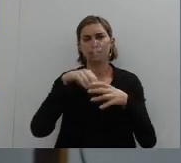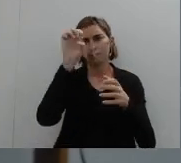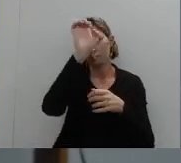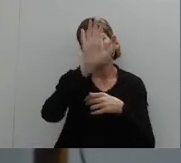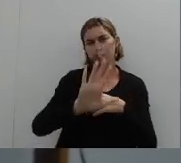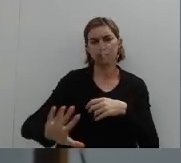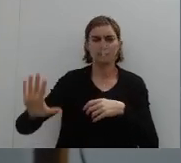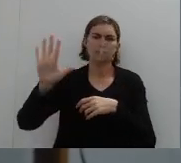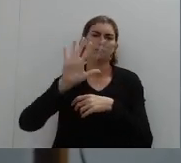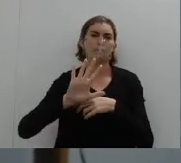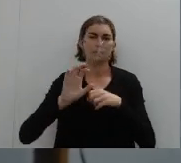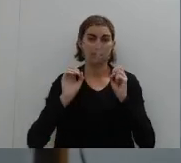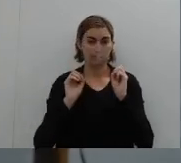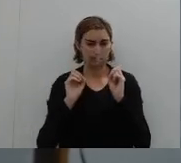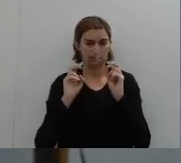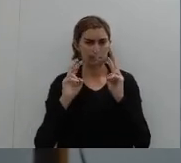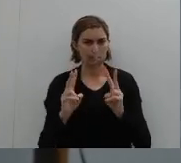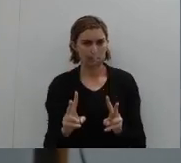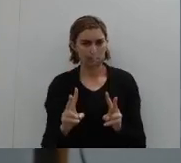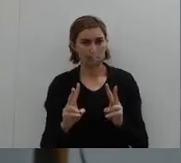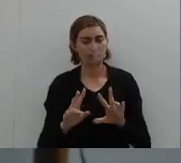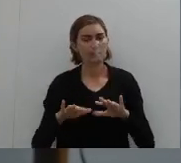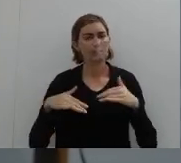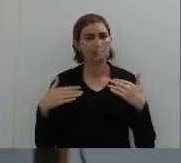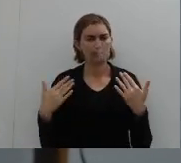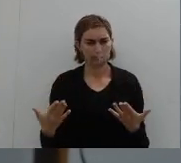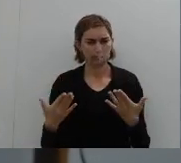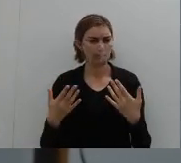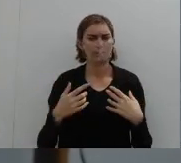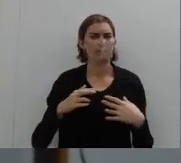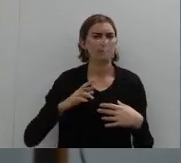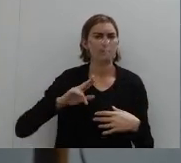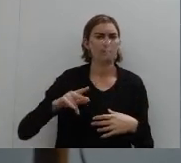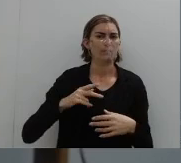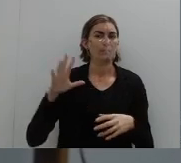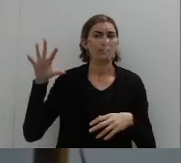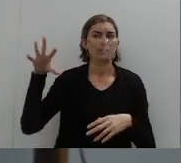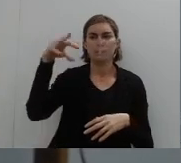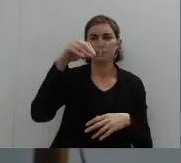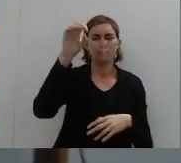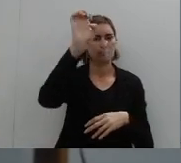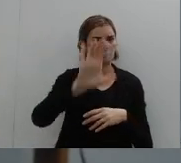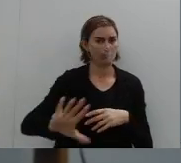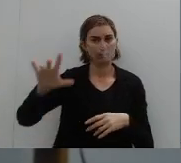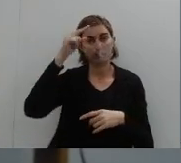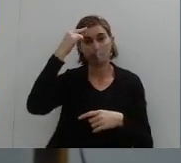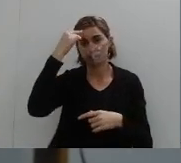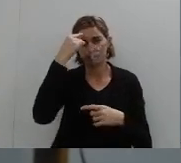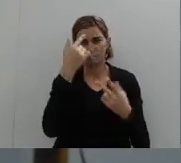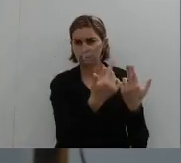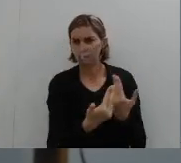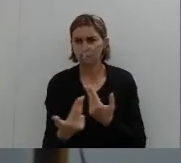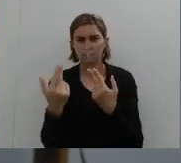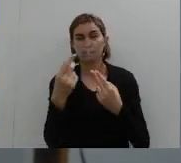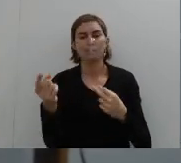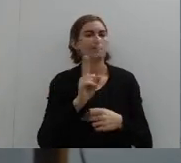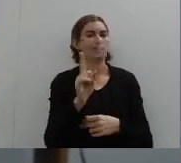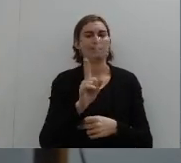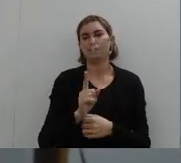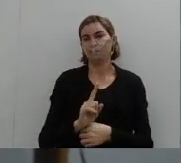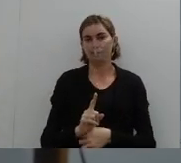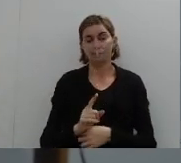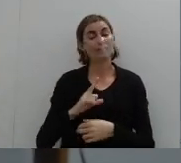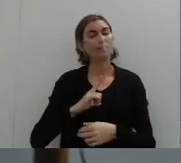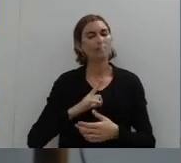Europa. Ok. No entanto, não foram todos os europeus que pensavam desse modo, certo?